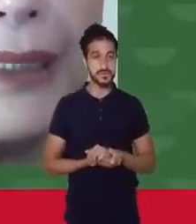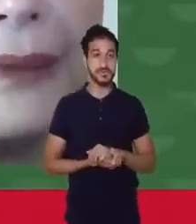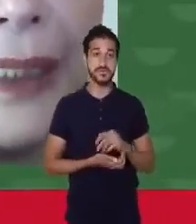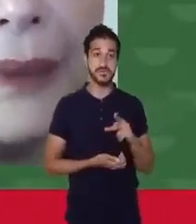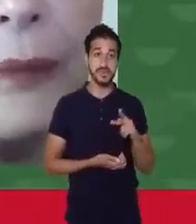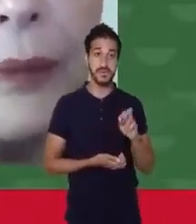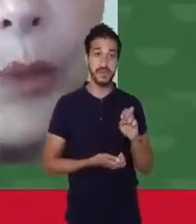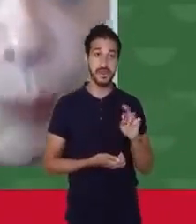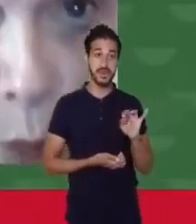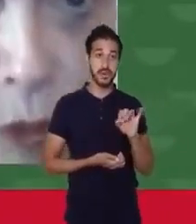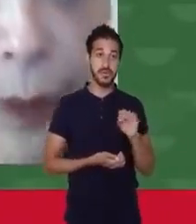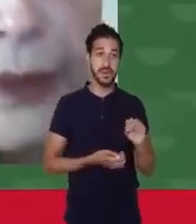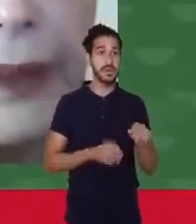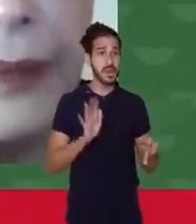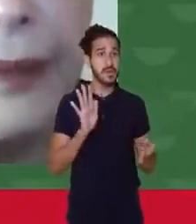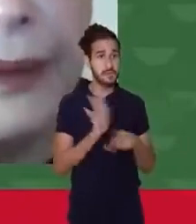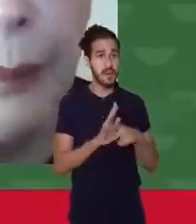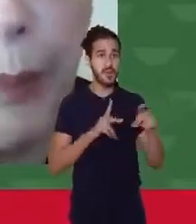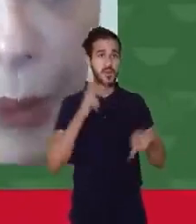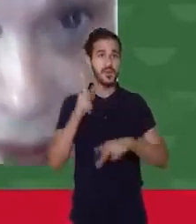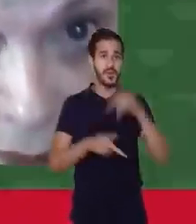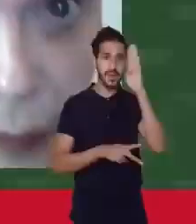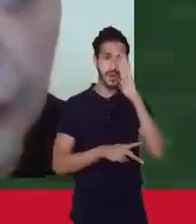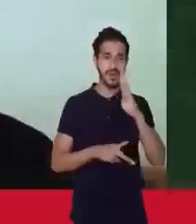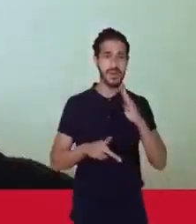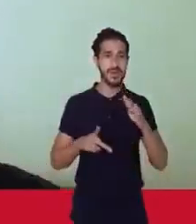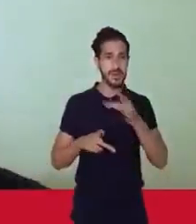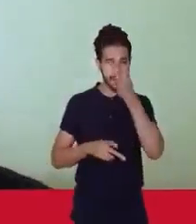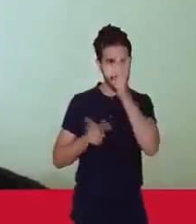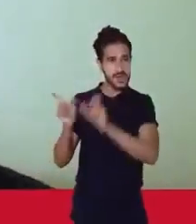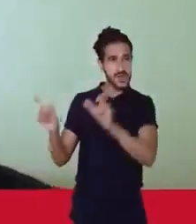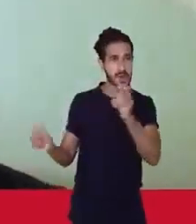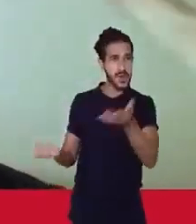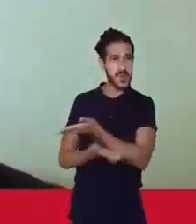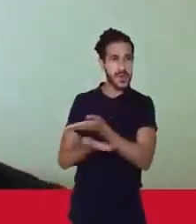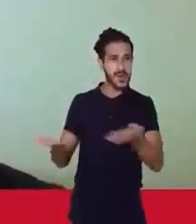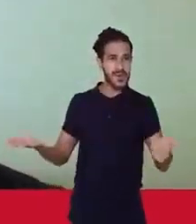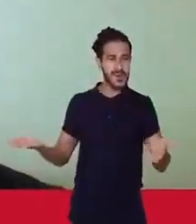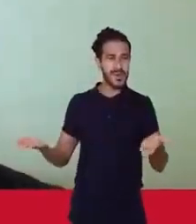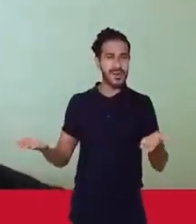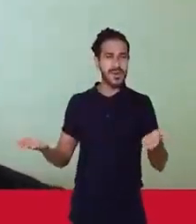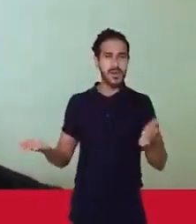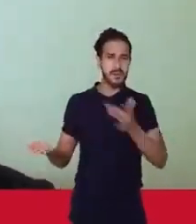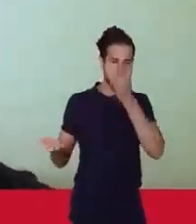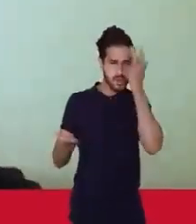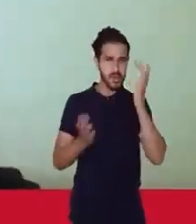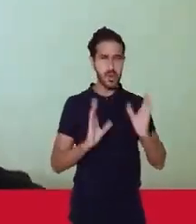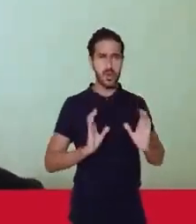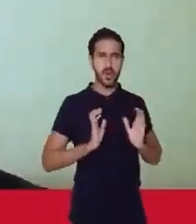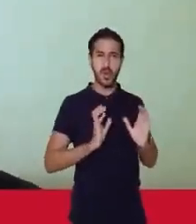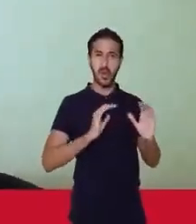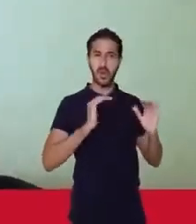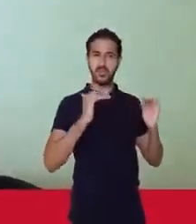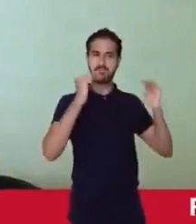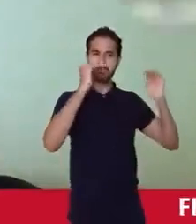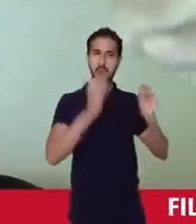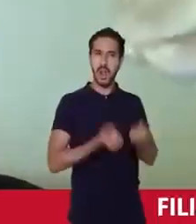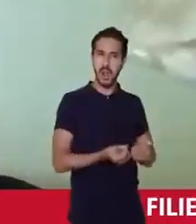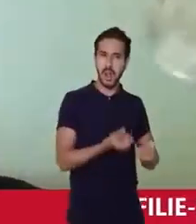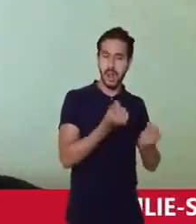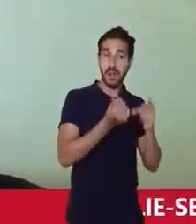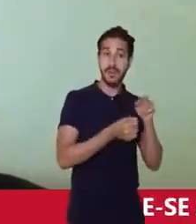a Petrobras é do povo brasileiro, é da população. Os grandes acionistas da Petrobras